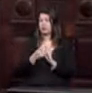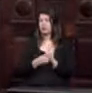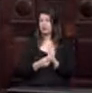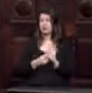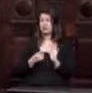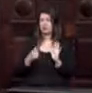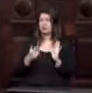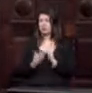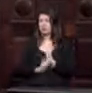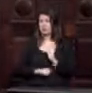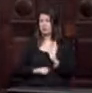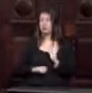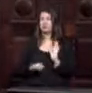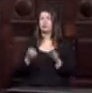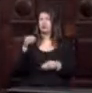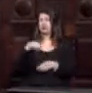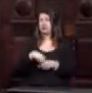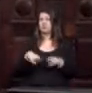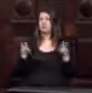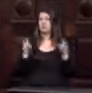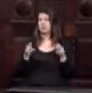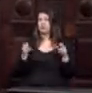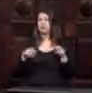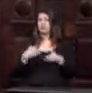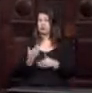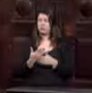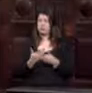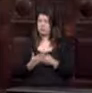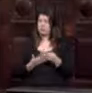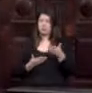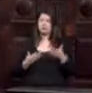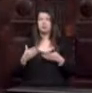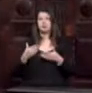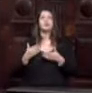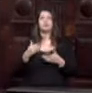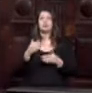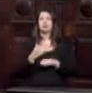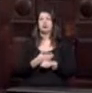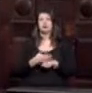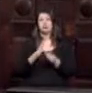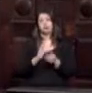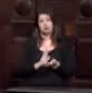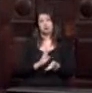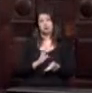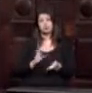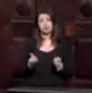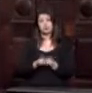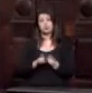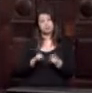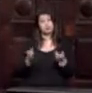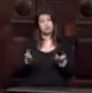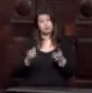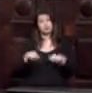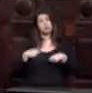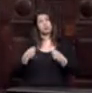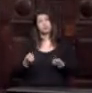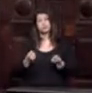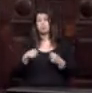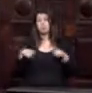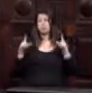mas dentro dos parâmetros inicialmente negociados. Aí sim, teremos um esforço,